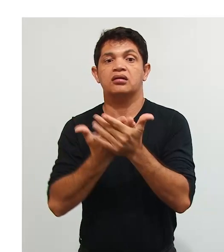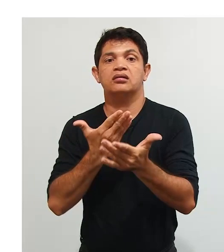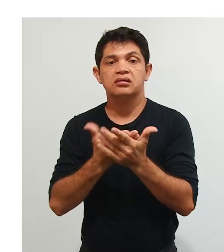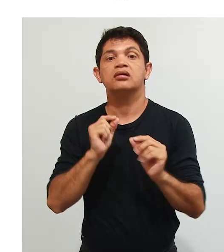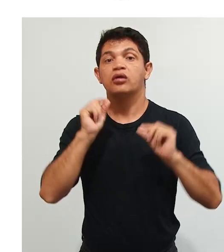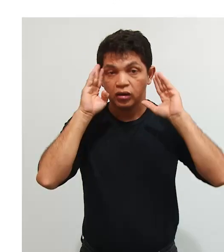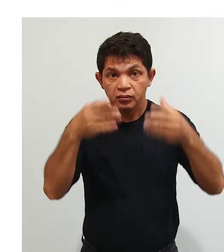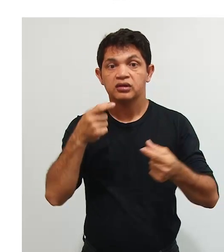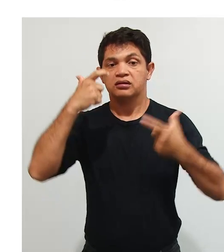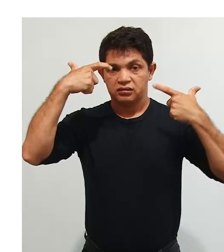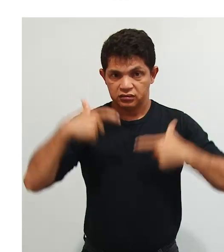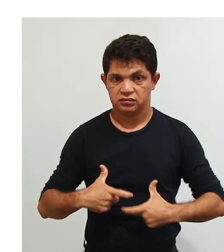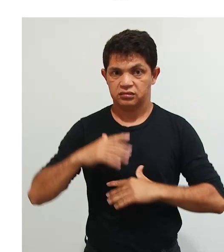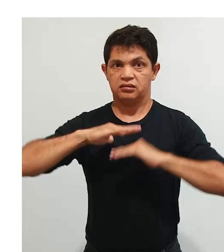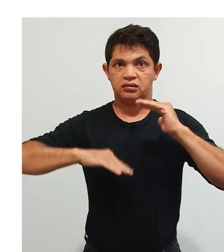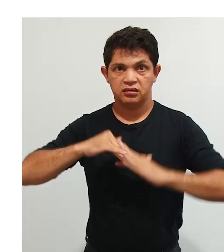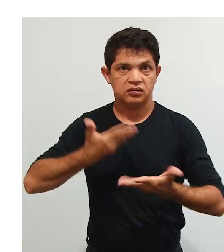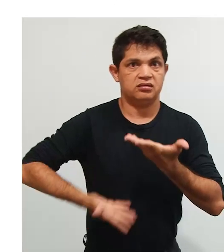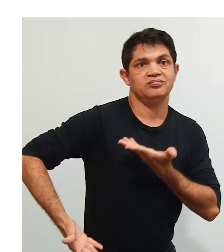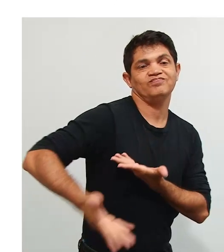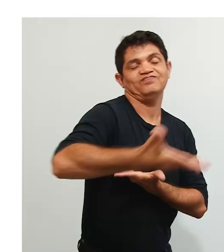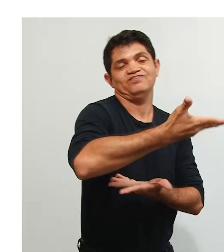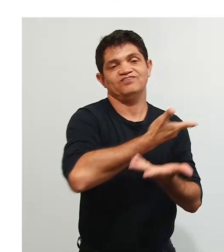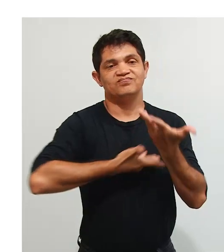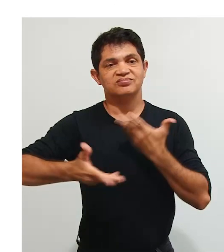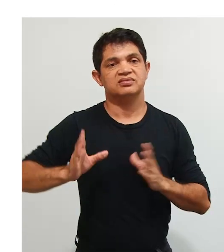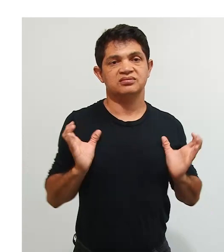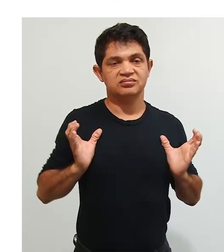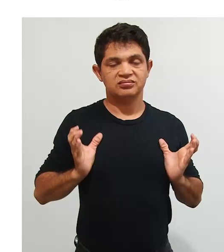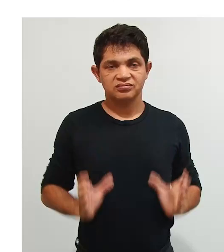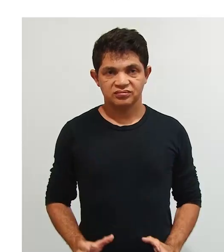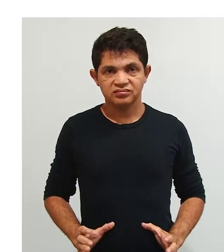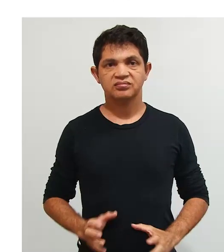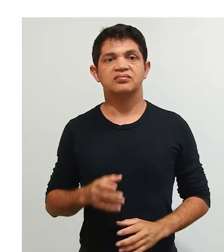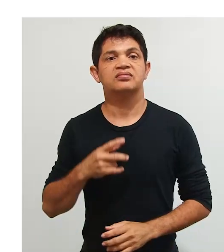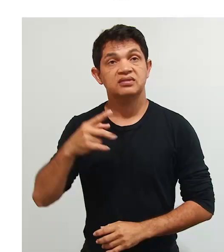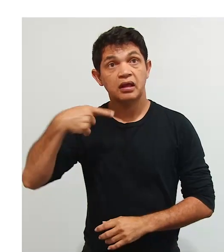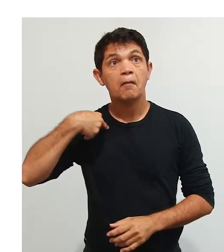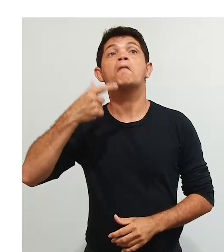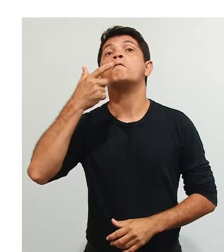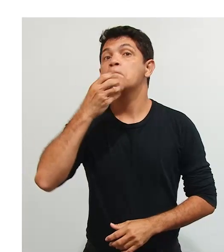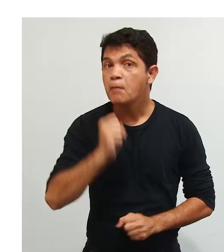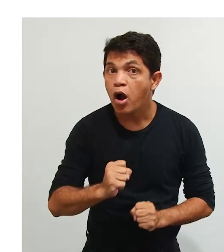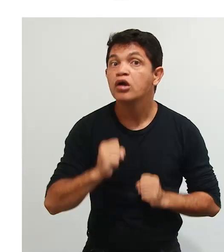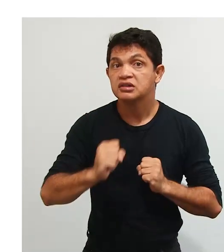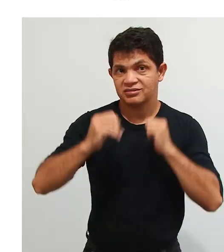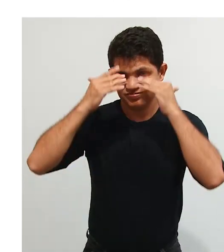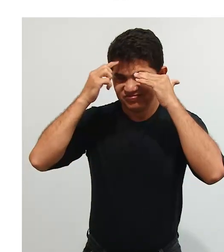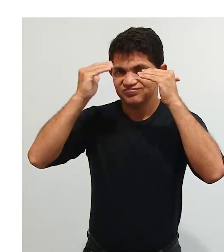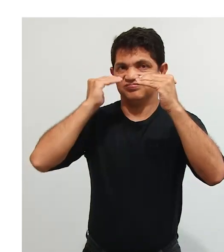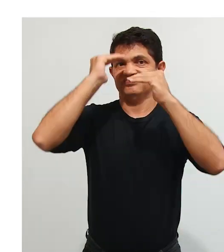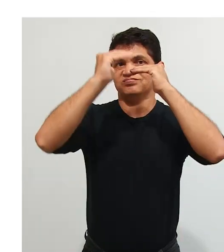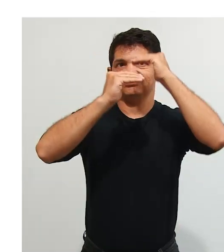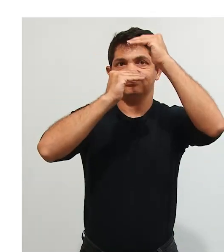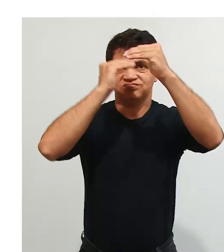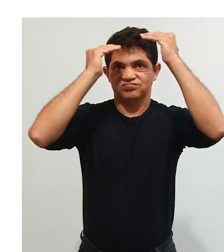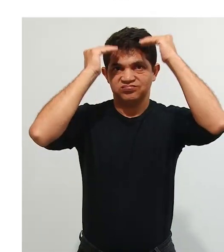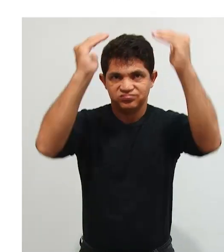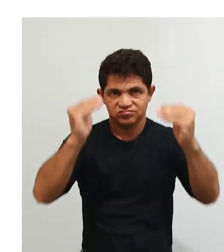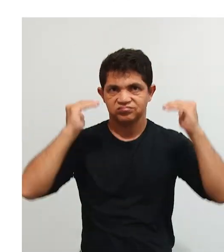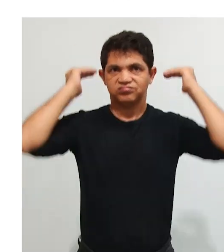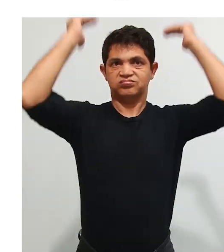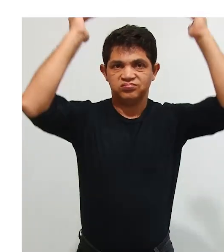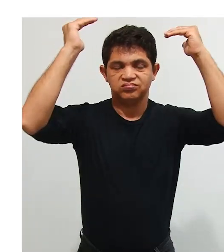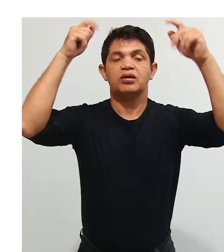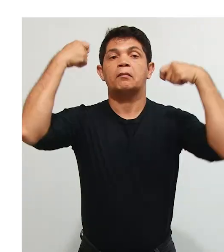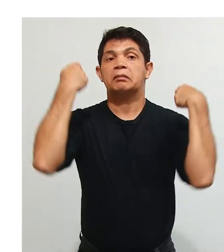atitudes, eles são competências que elas podem ser desenvolvidas. Então,